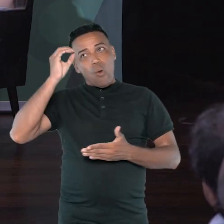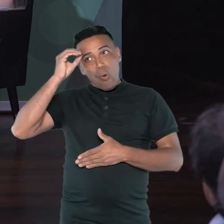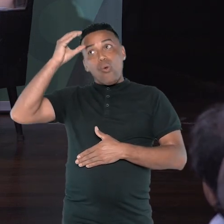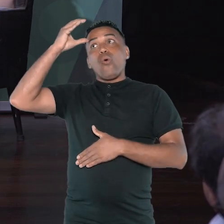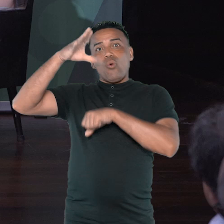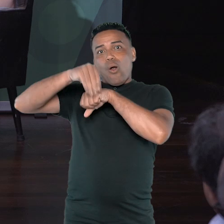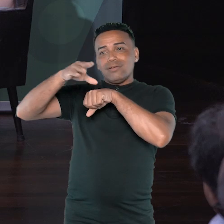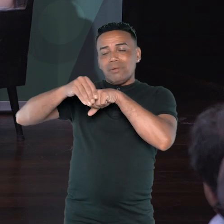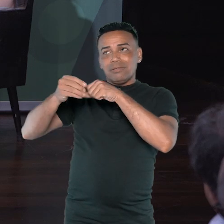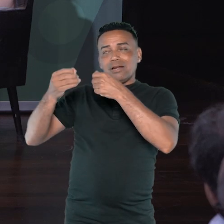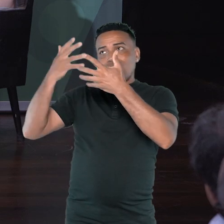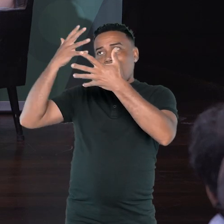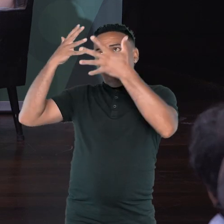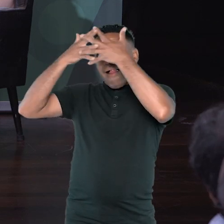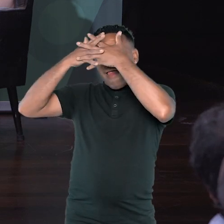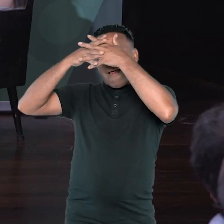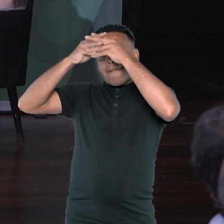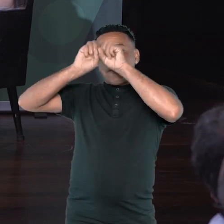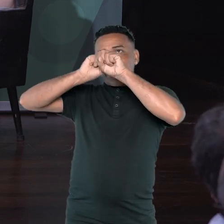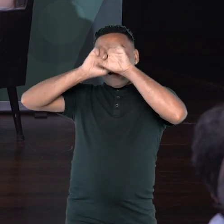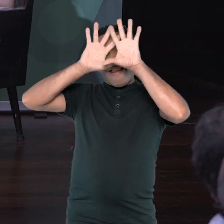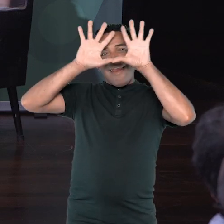conhecimento para me ajudar a desembaraçar isso. Por favor, doutora.